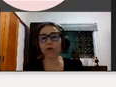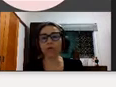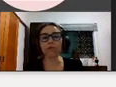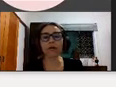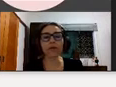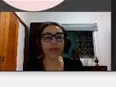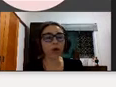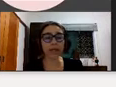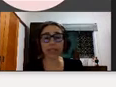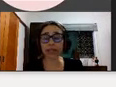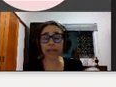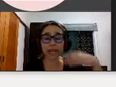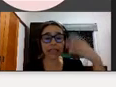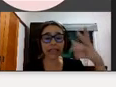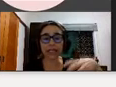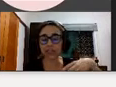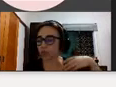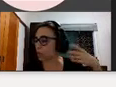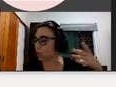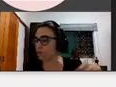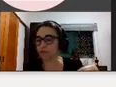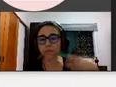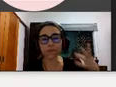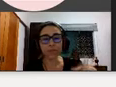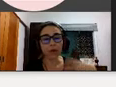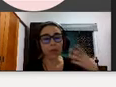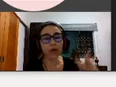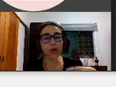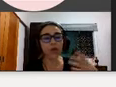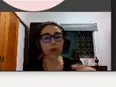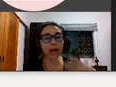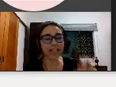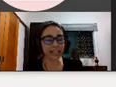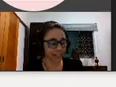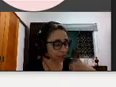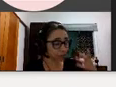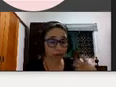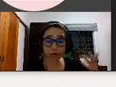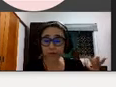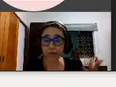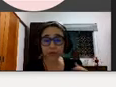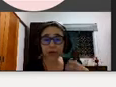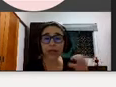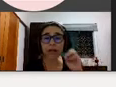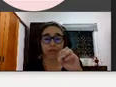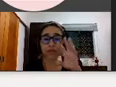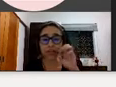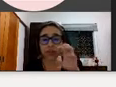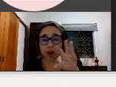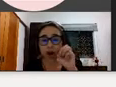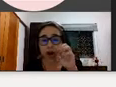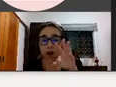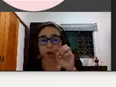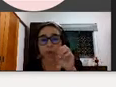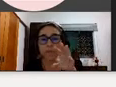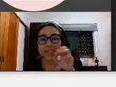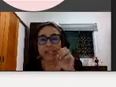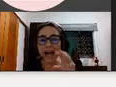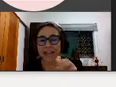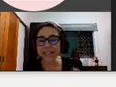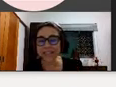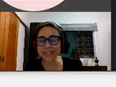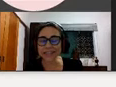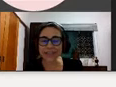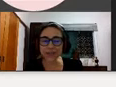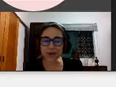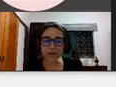que bom! Não, e eu aqui até entrei de novo, porque eu tô aqui e não tava ouvindo, eu via só o